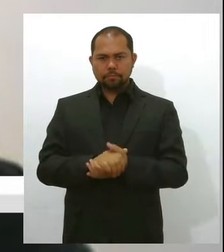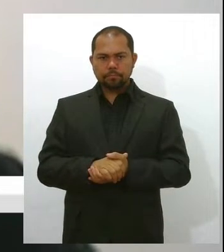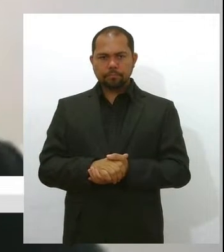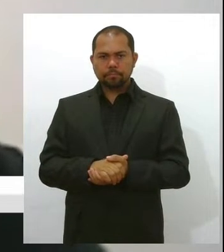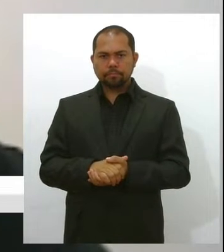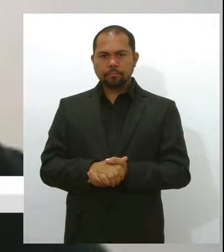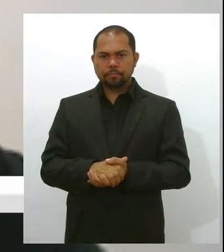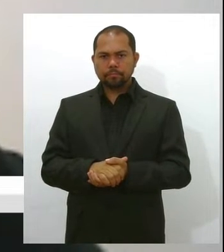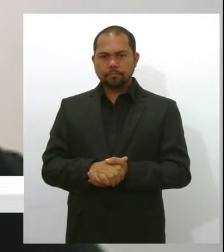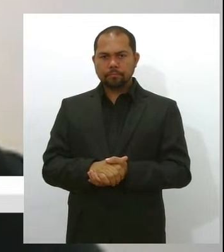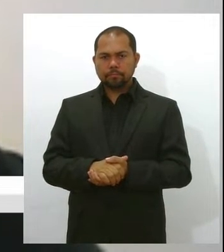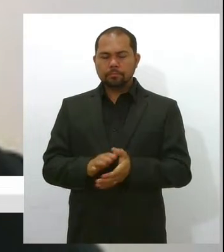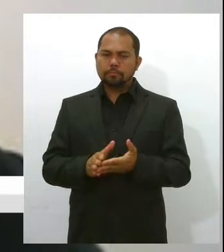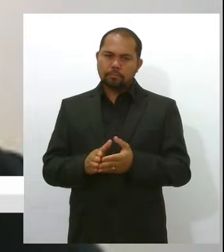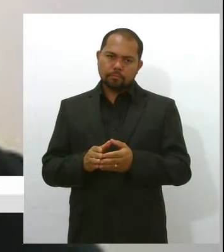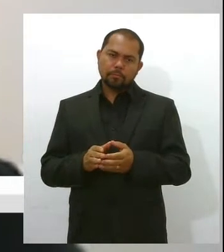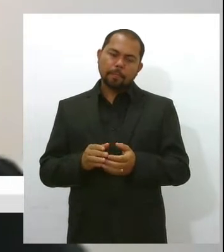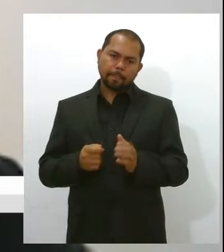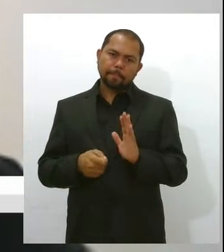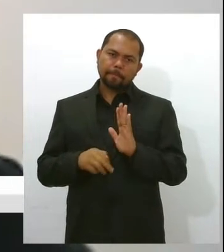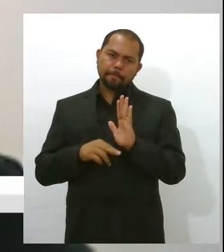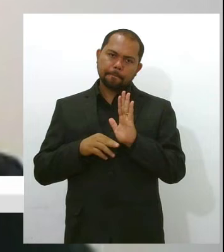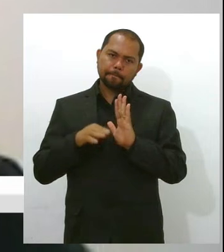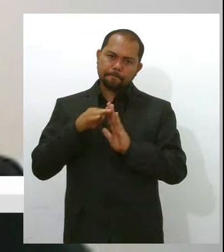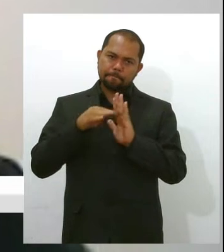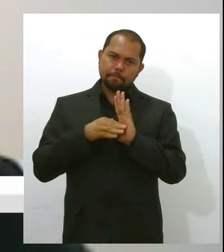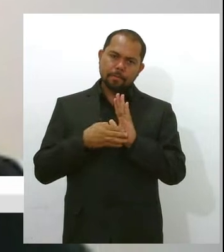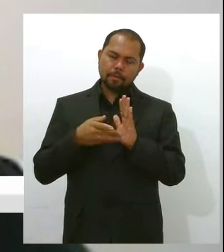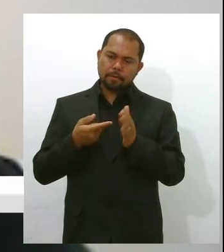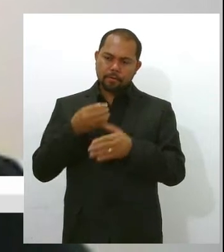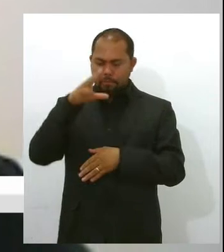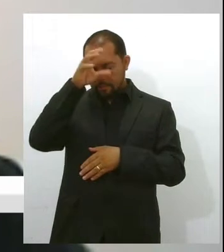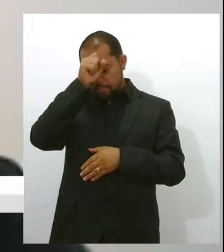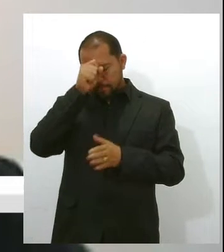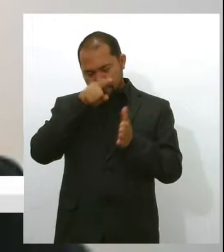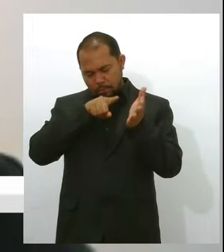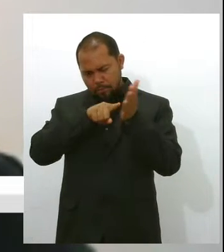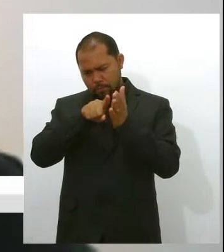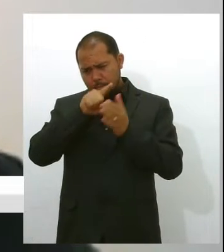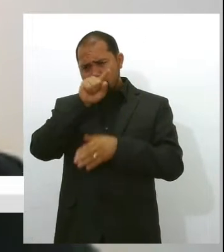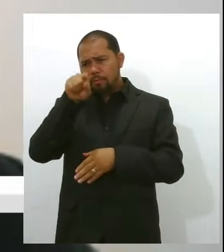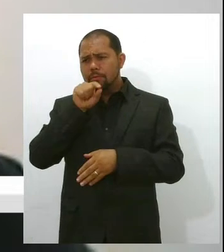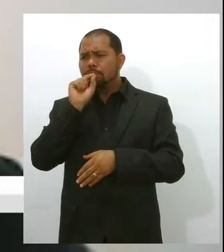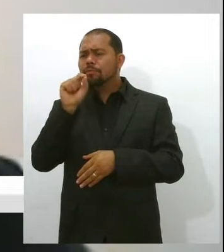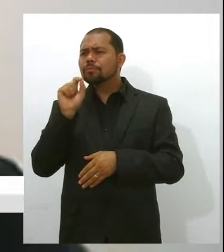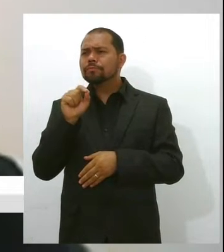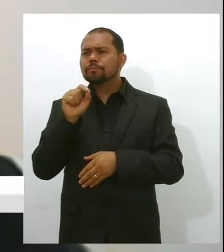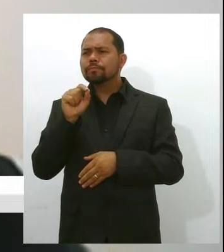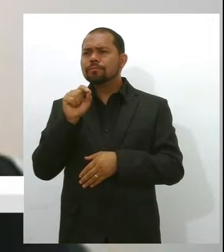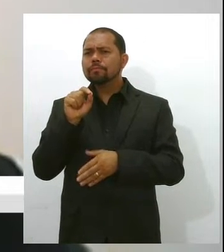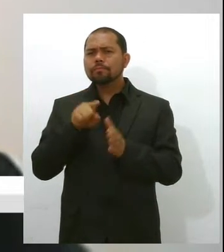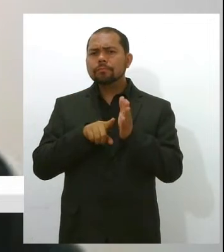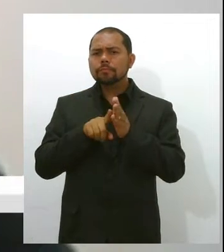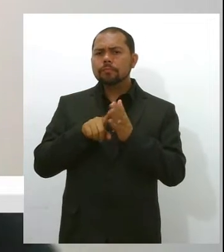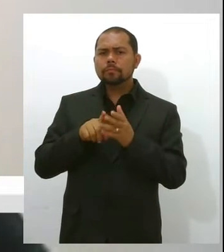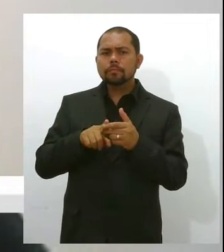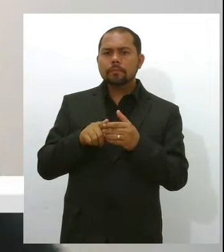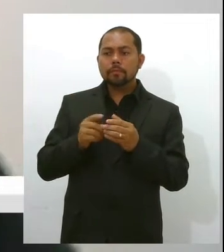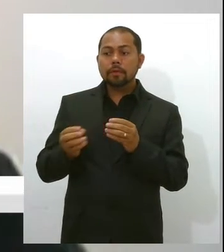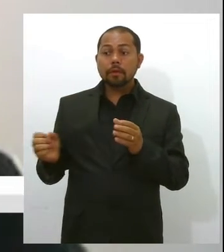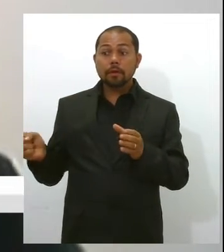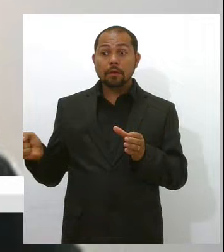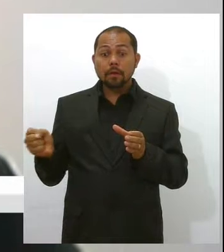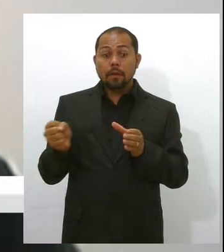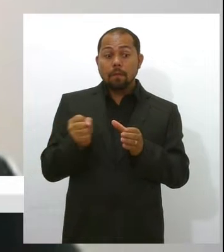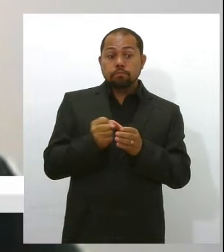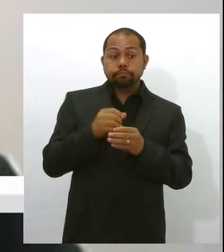discute, aprende meio que a questionar as coisas, né, quando a gente está envolvido dentro desse cenário, questionar de forma crítica,